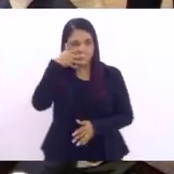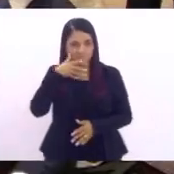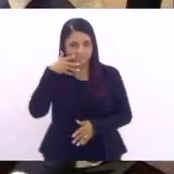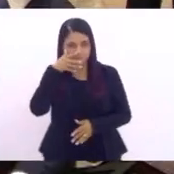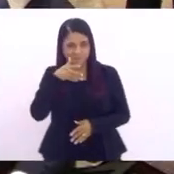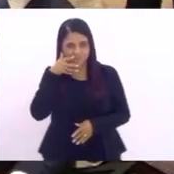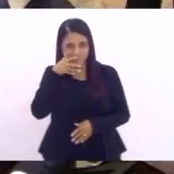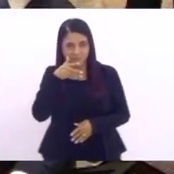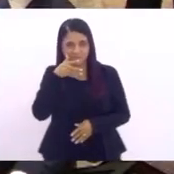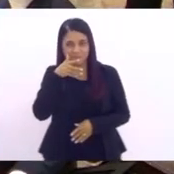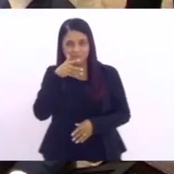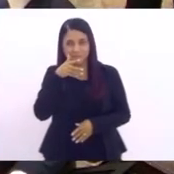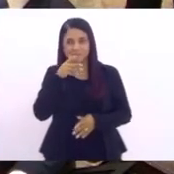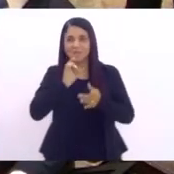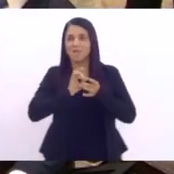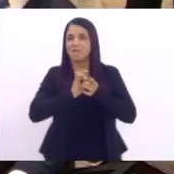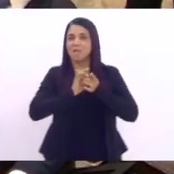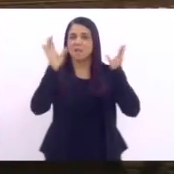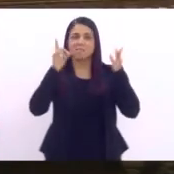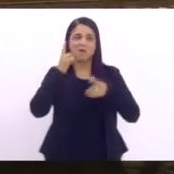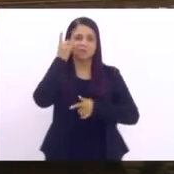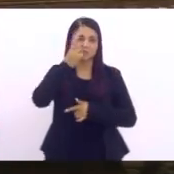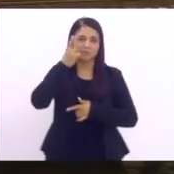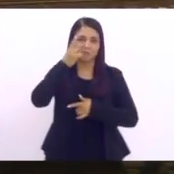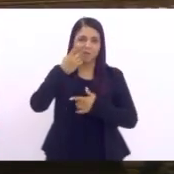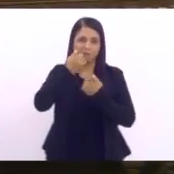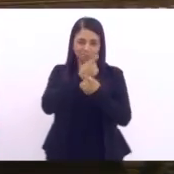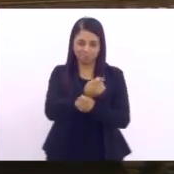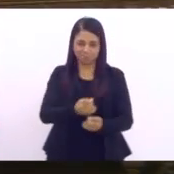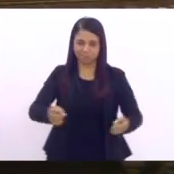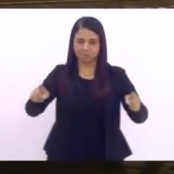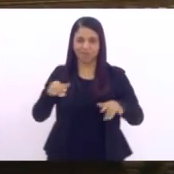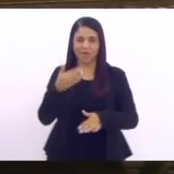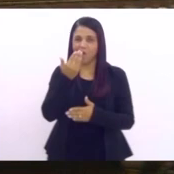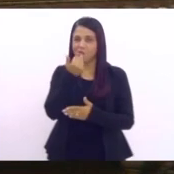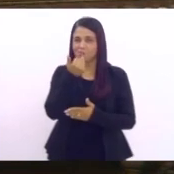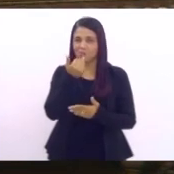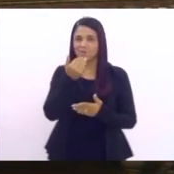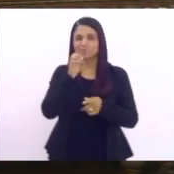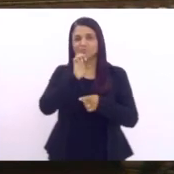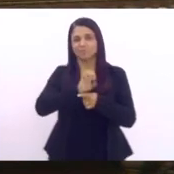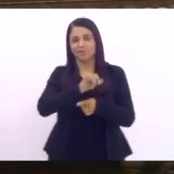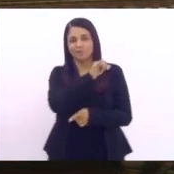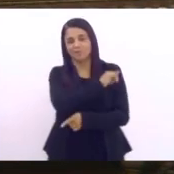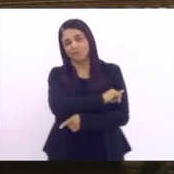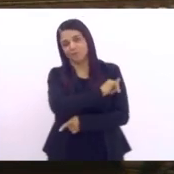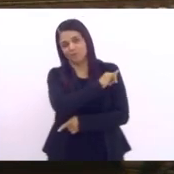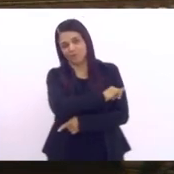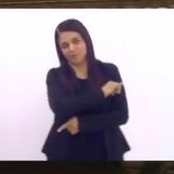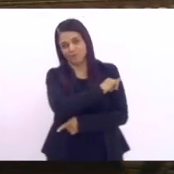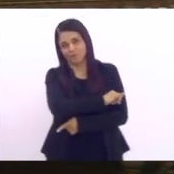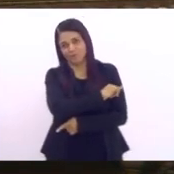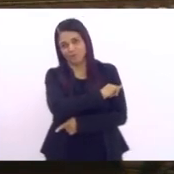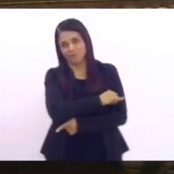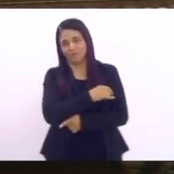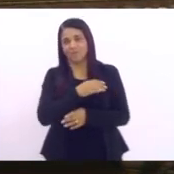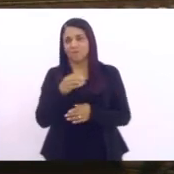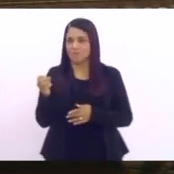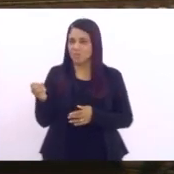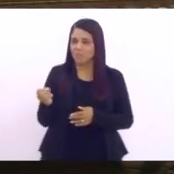os deputados para o almoço com o Estado do Rio de Janeiro, com o mais novo e revolucionário